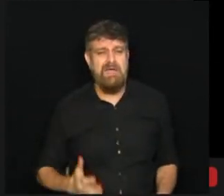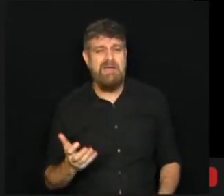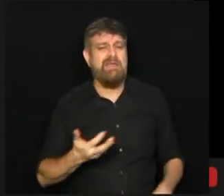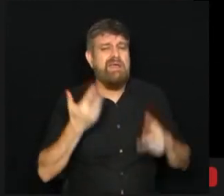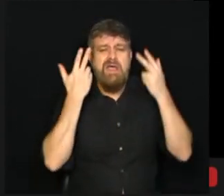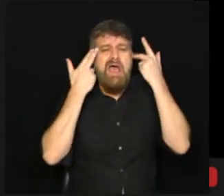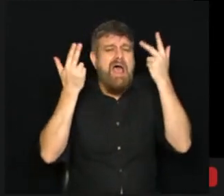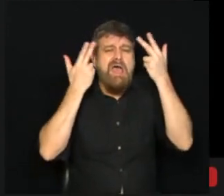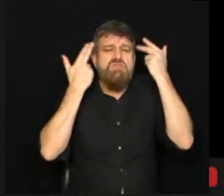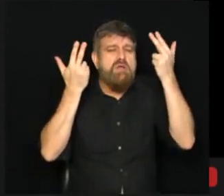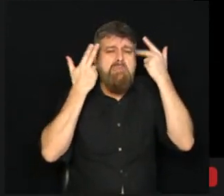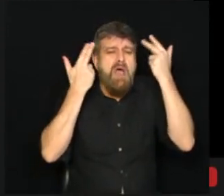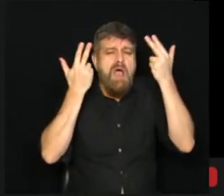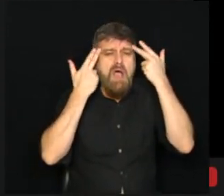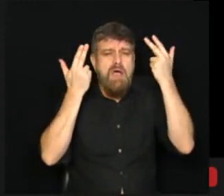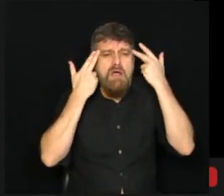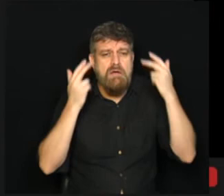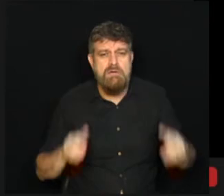naturalizar